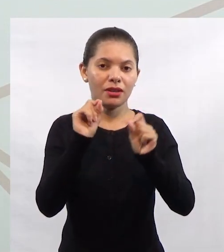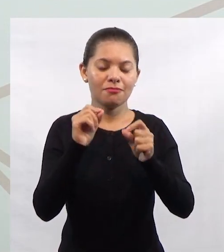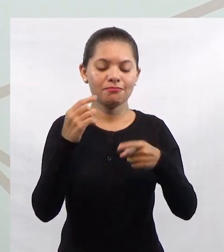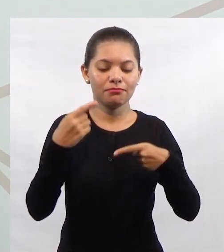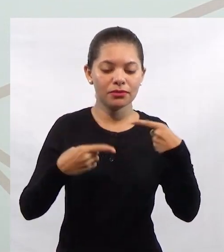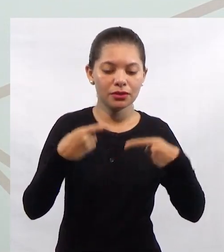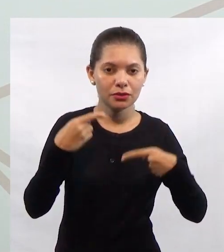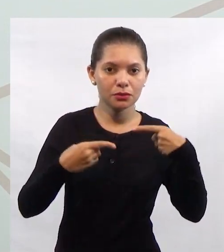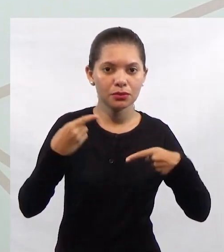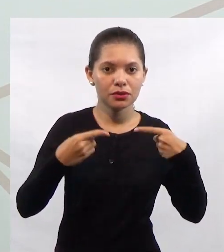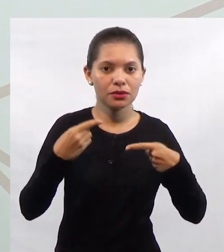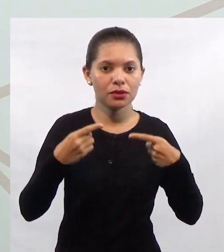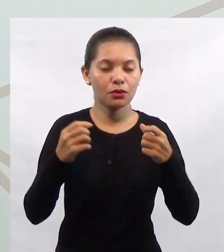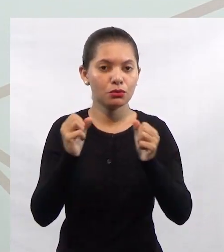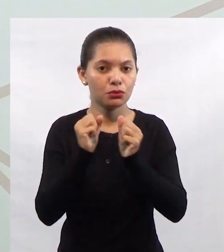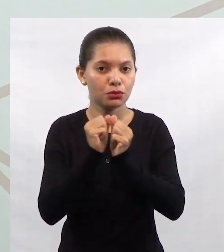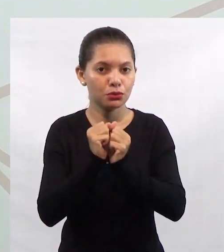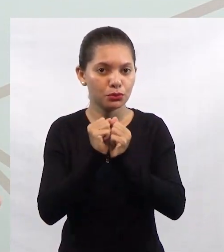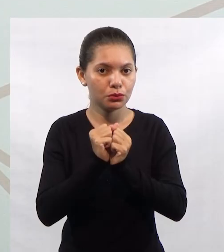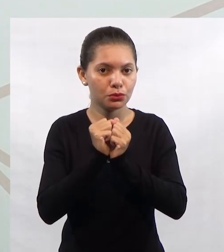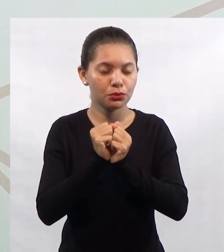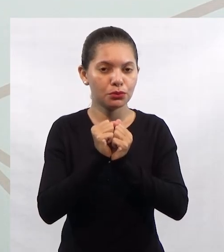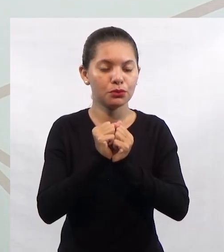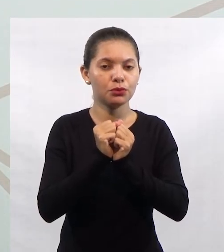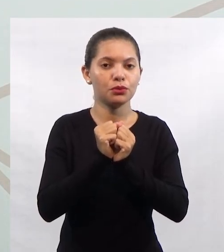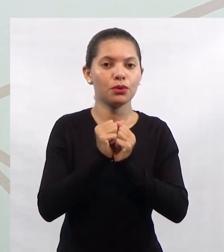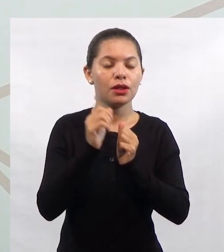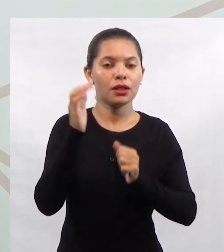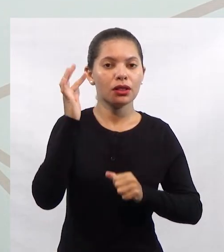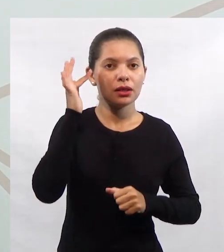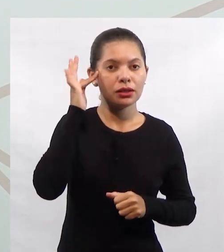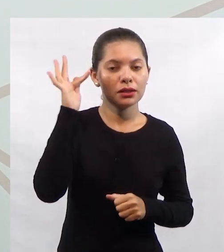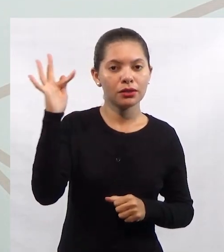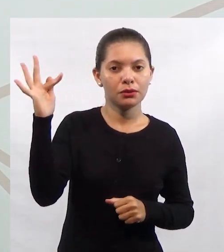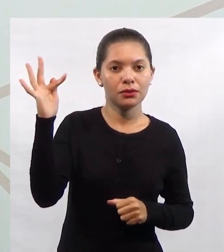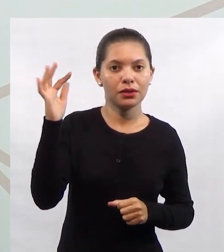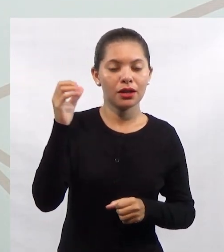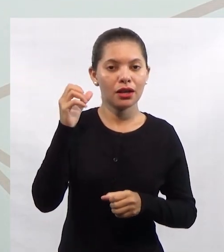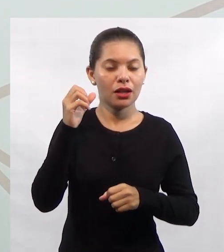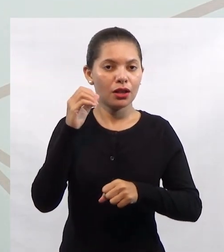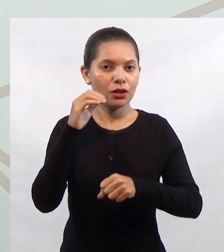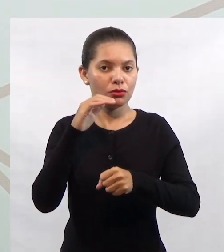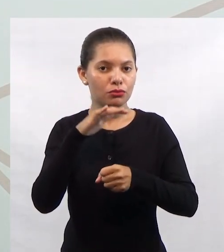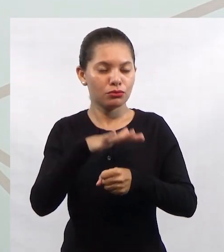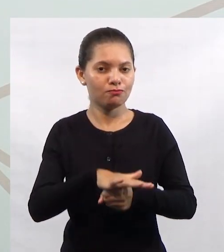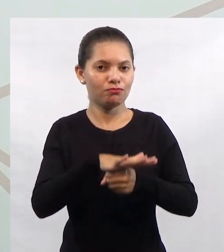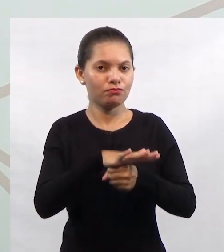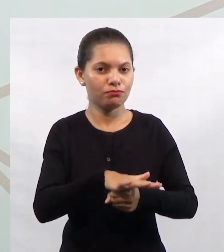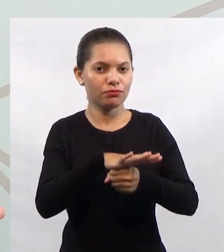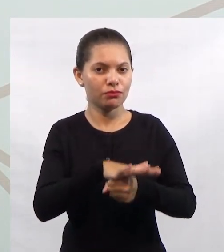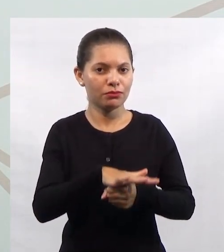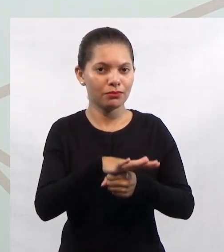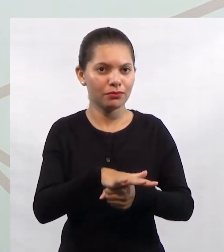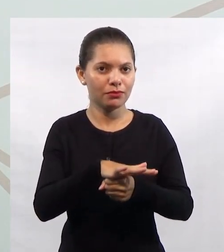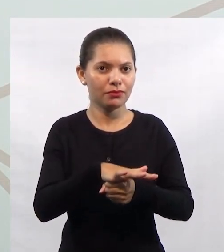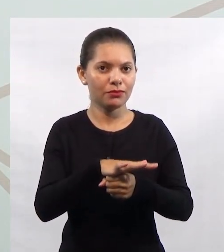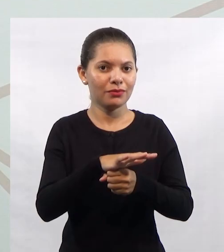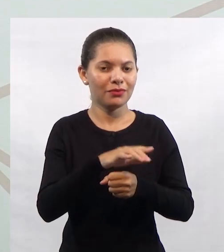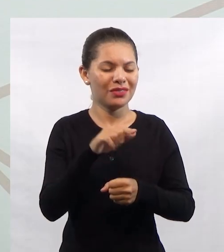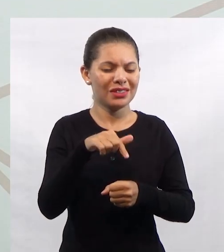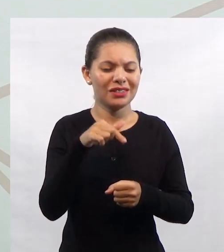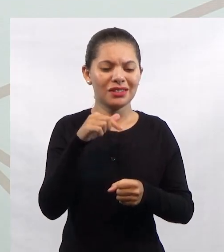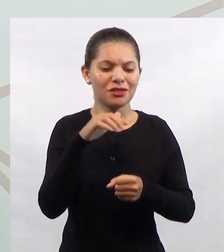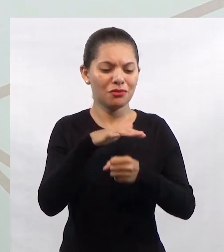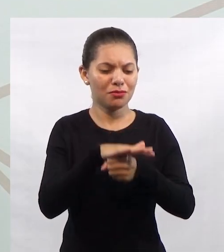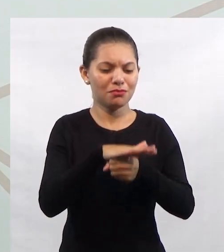que é uma discussão bem próxima aí da teoria freiriana da pedagogia do oprimido, do qual a gente recomenda, evidentemente, mas